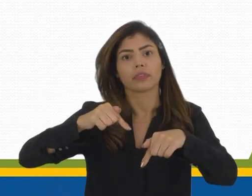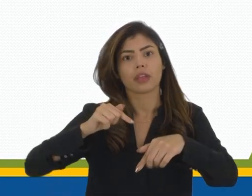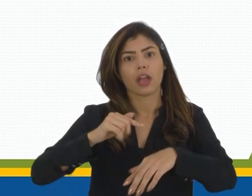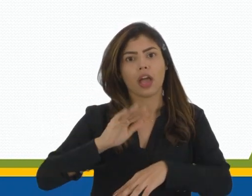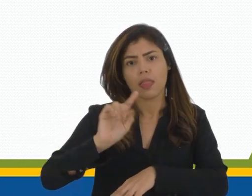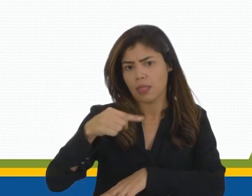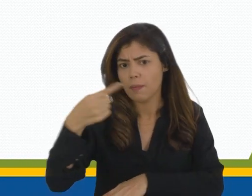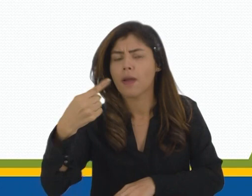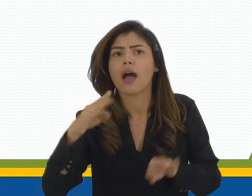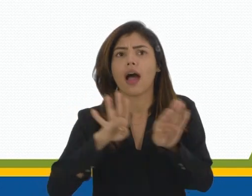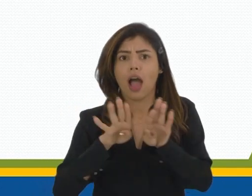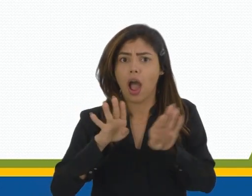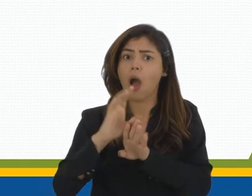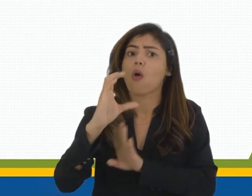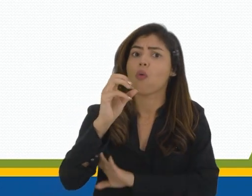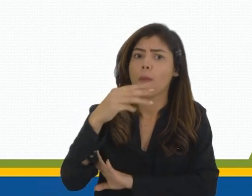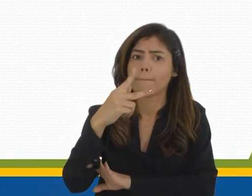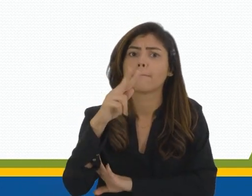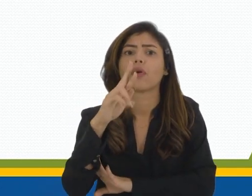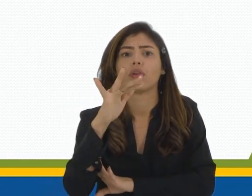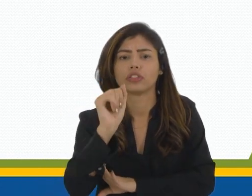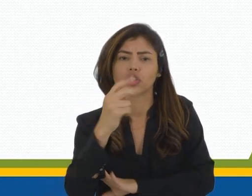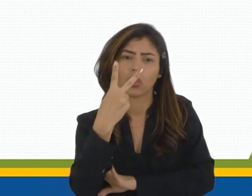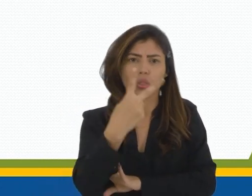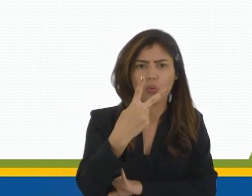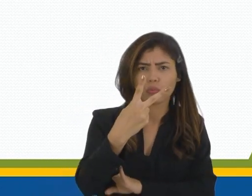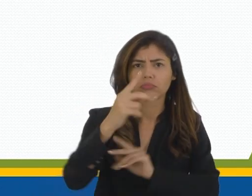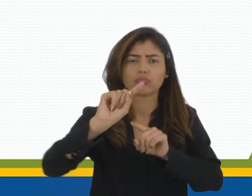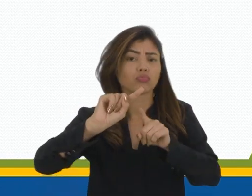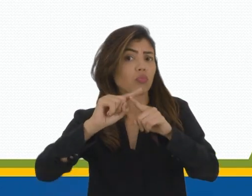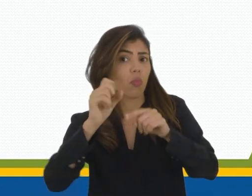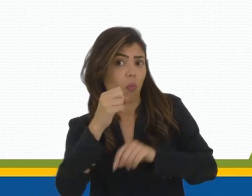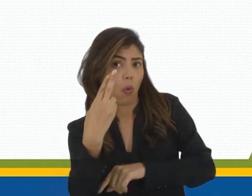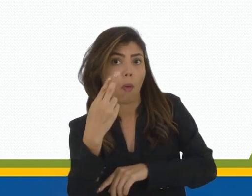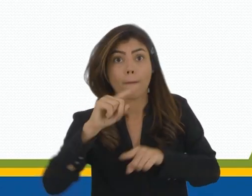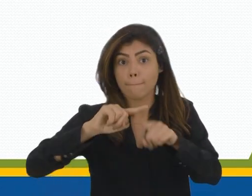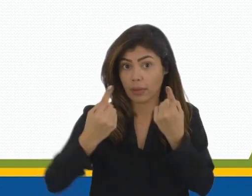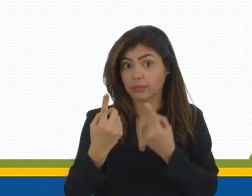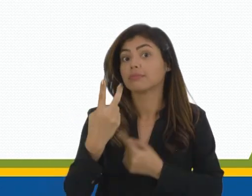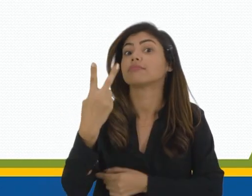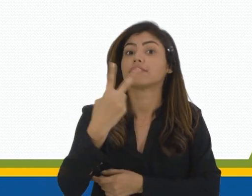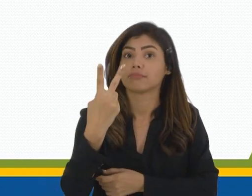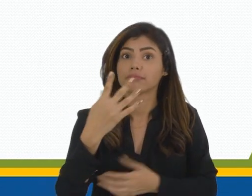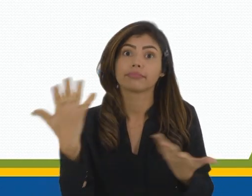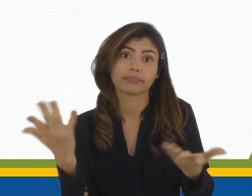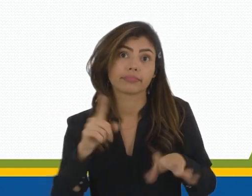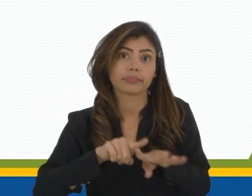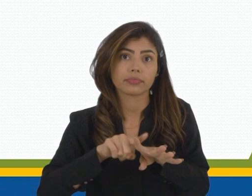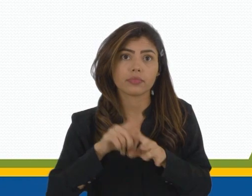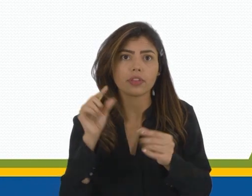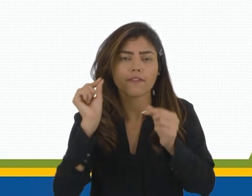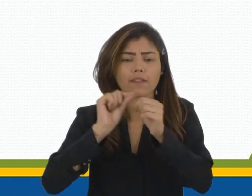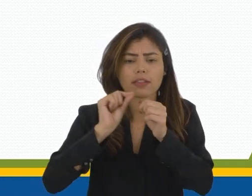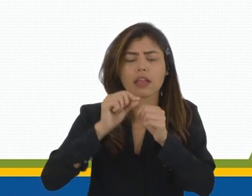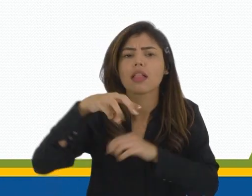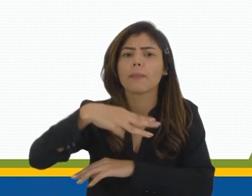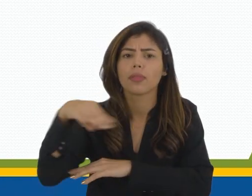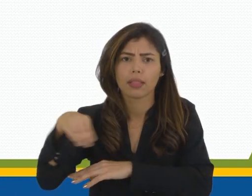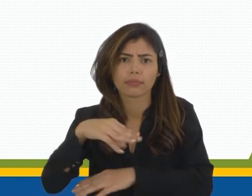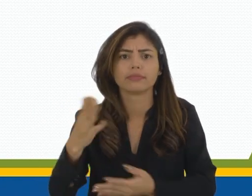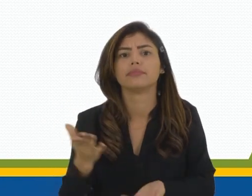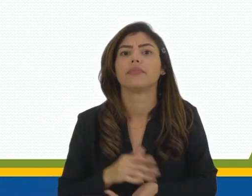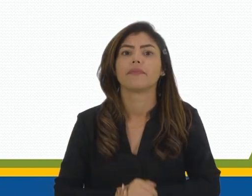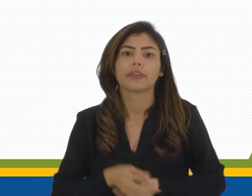substâncias compostas, a gente vai ter a presença de 2 ou mais elementos químicos diferentes formando aquelas moléculas. Se